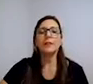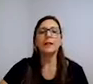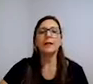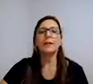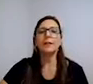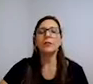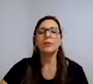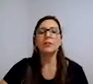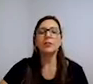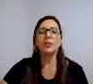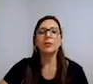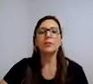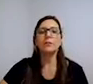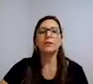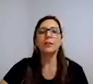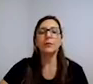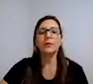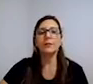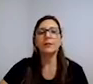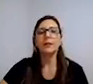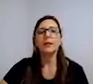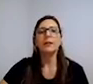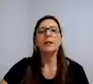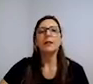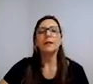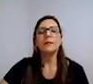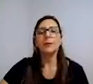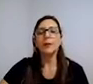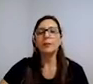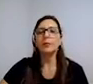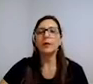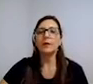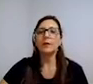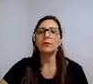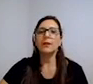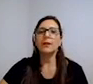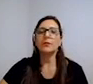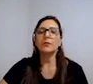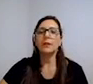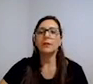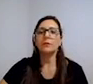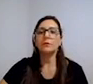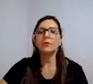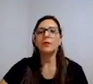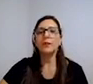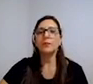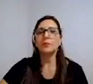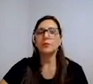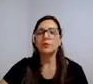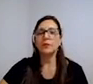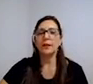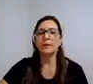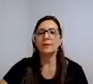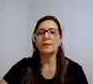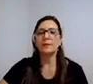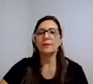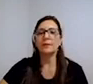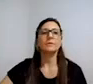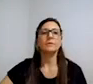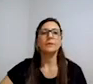nervurinhas na carne, que é o que a gente chama de fibras. E essa parte branca, no caso, seriam os feixes